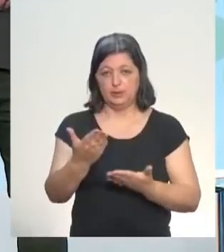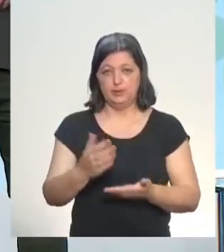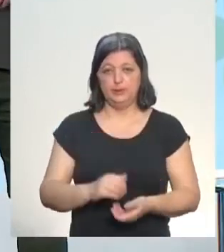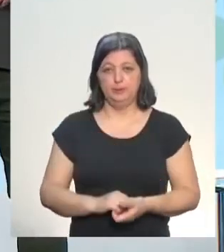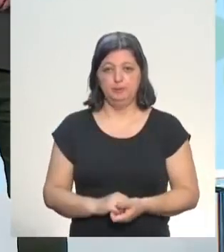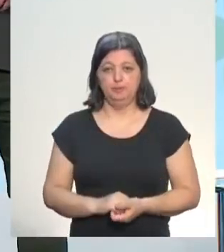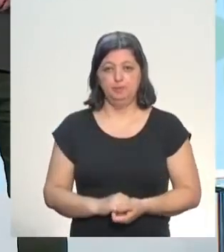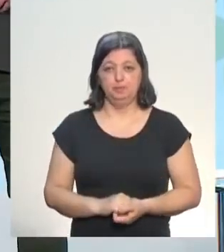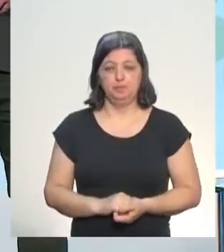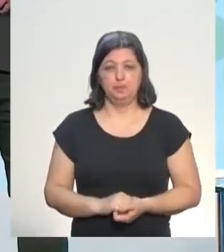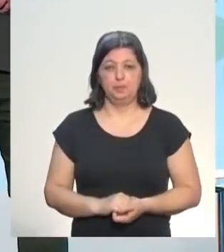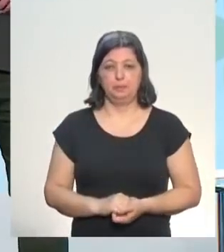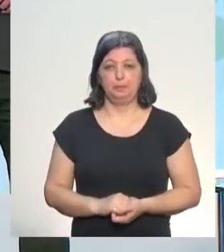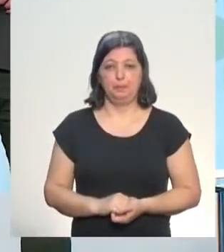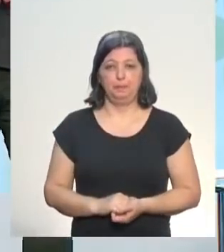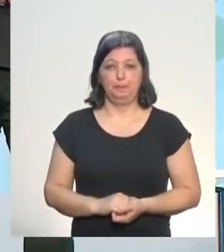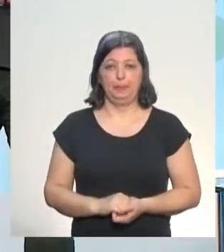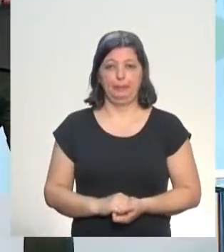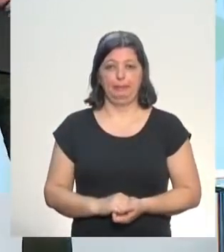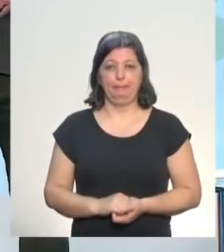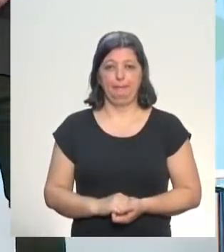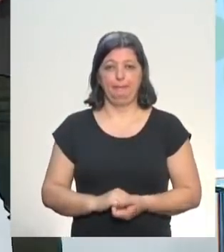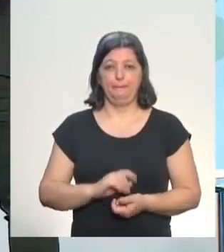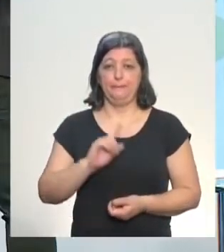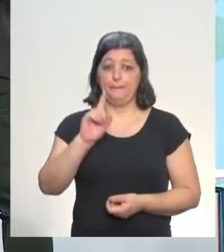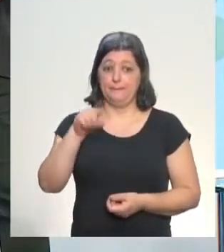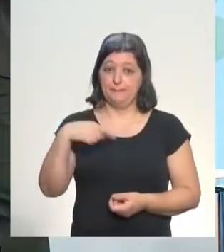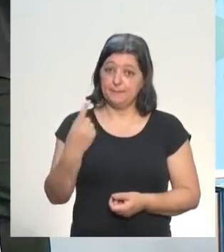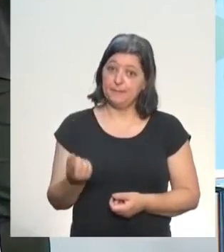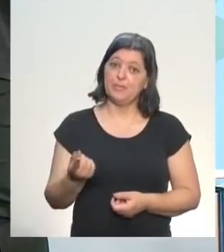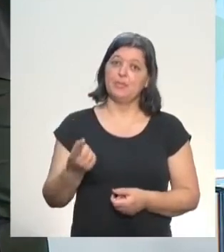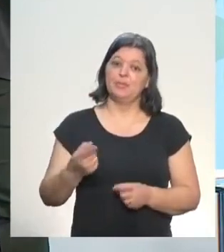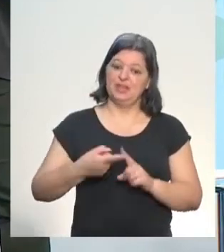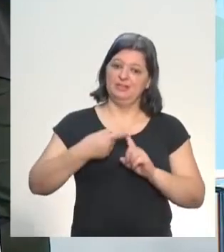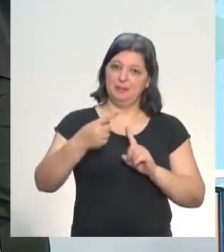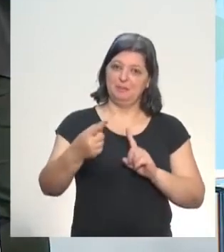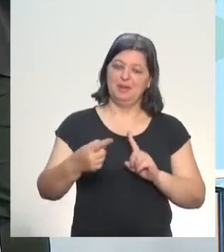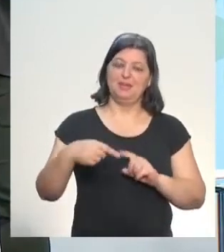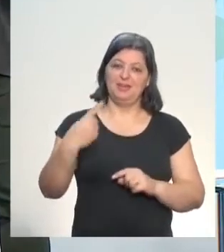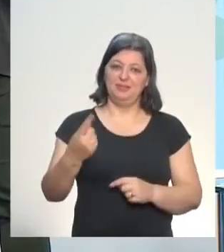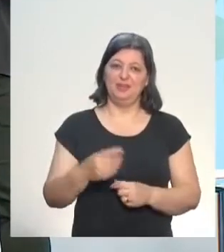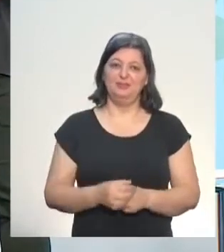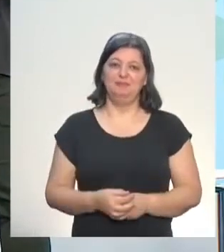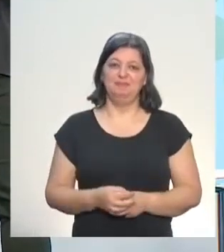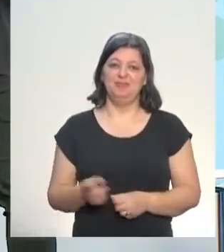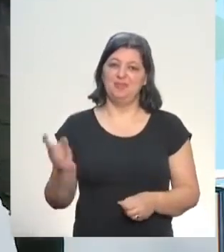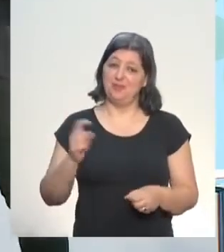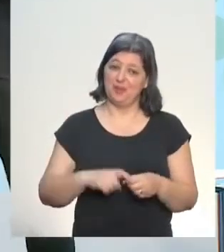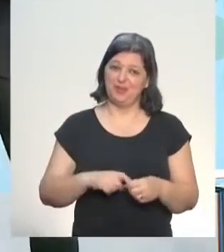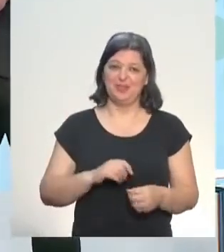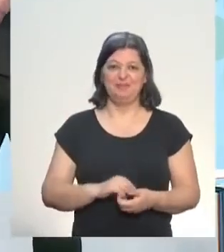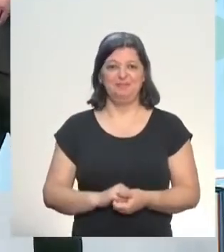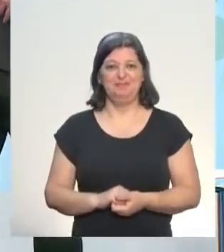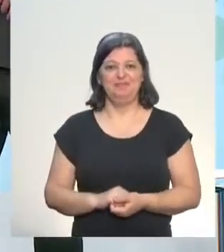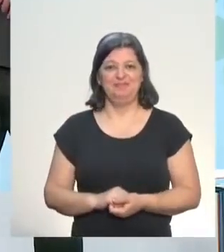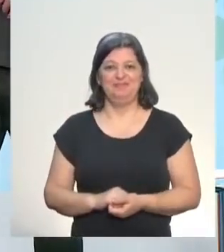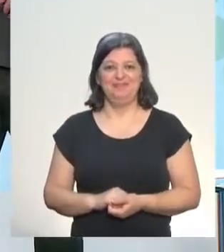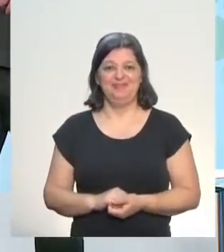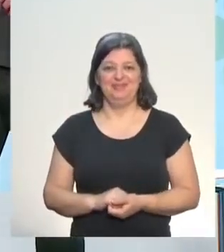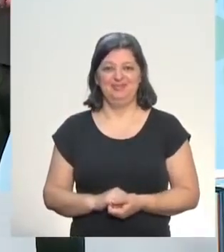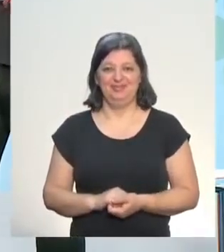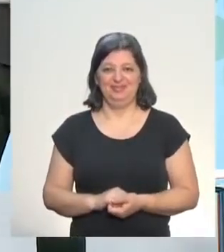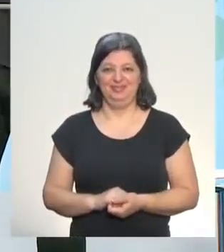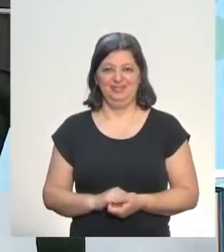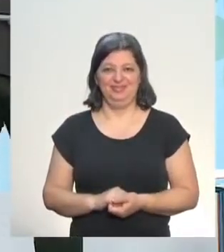And next week we are back. Voltamos aí na próxima semana, right? See you. Fist bump? No, Oops. fist bump. This one? Okay.